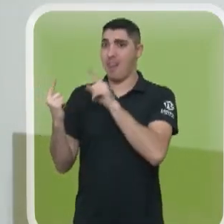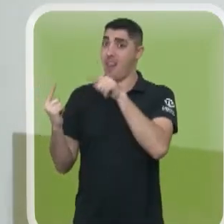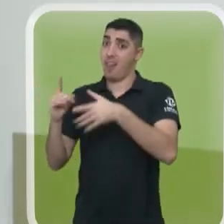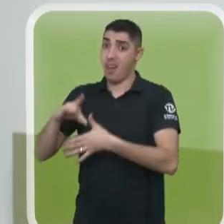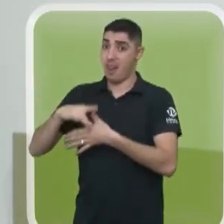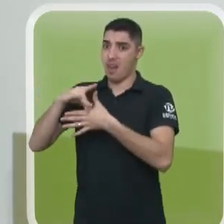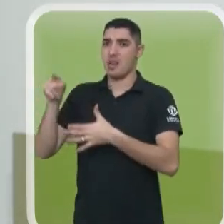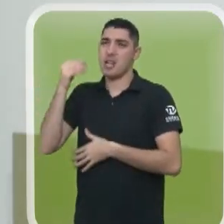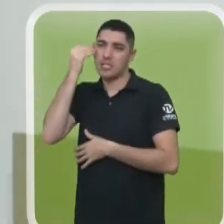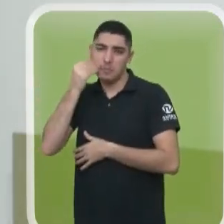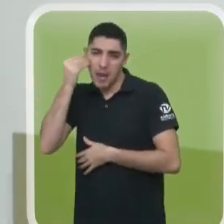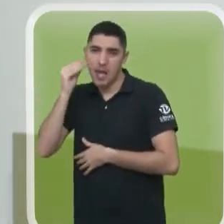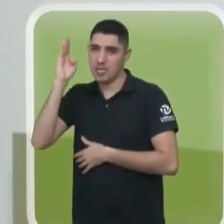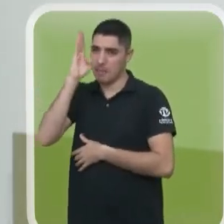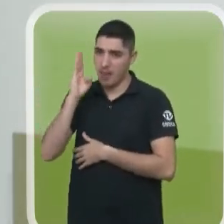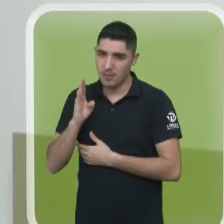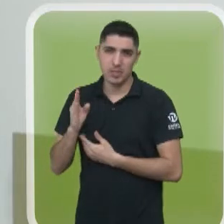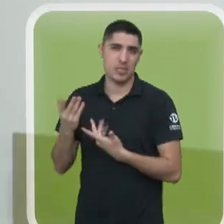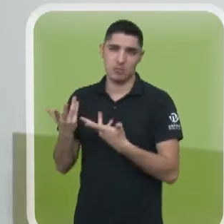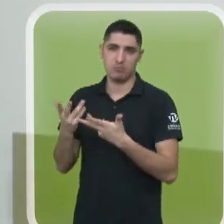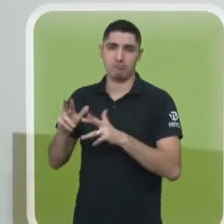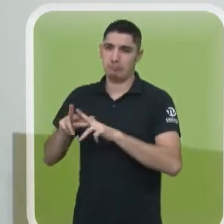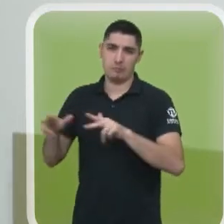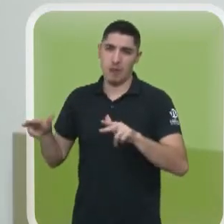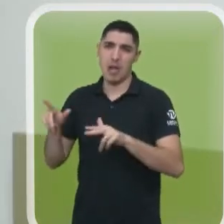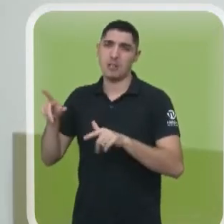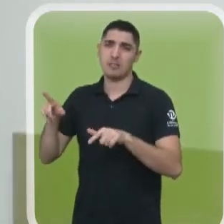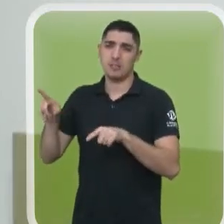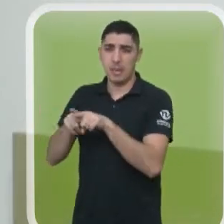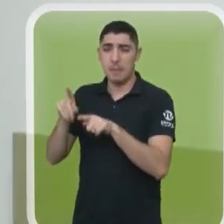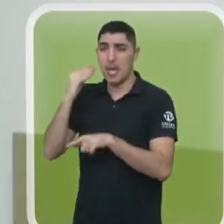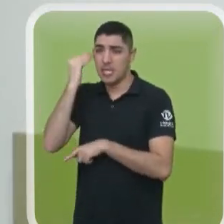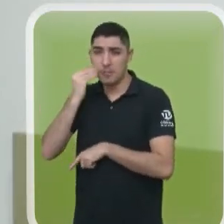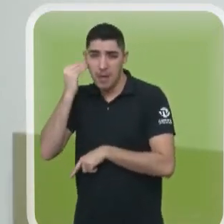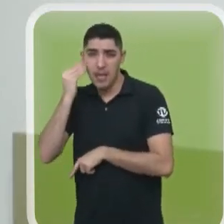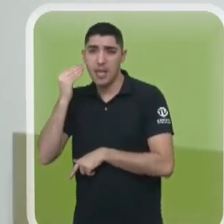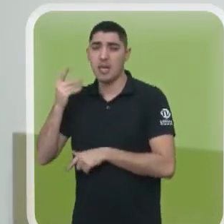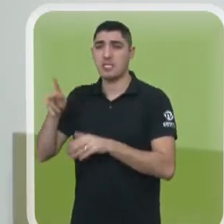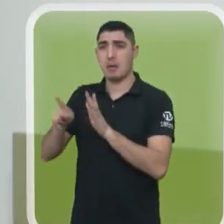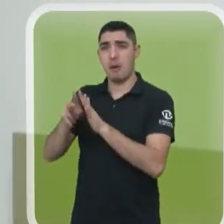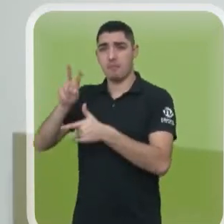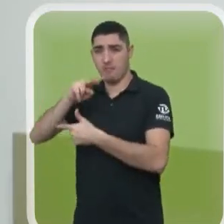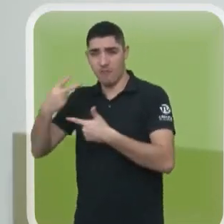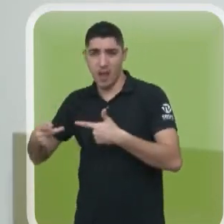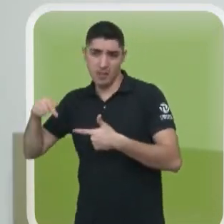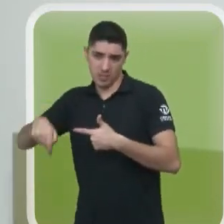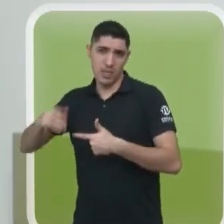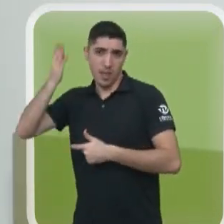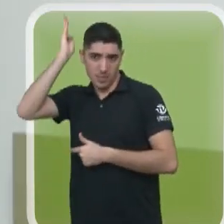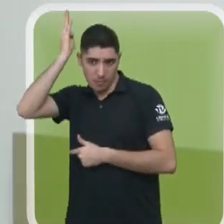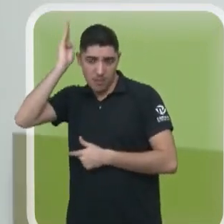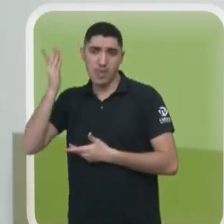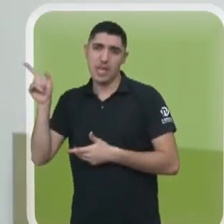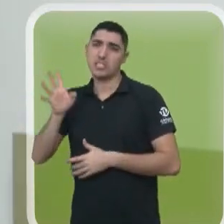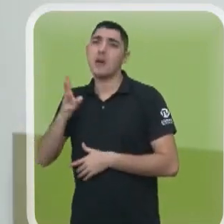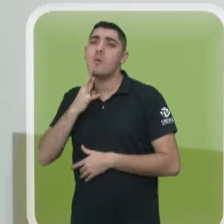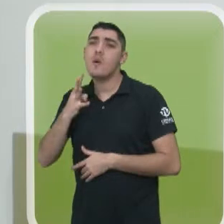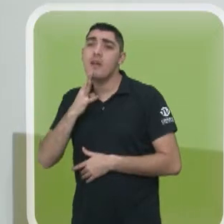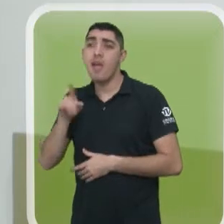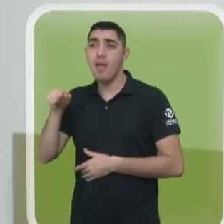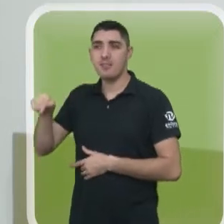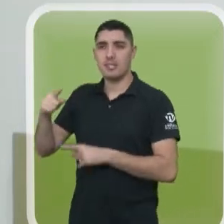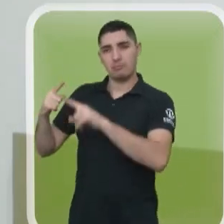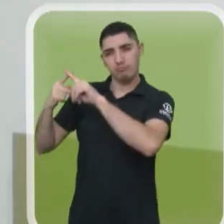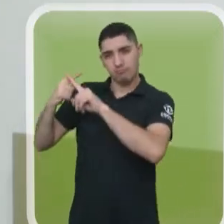né com experiência de seleção brasileira já também é experiência também já passou pelo vale pelo tal até então ele sabe conhece muito bem